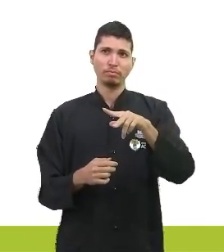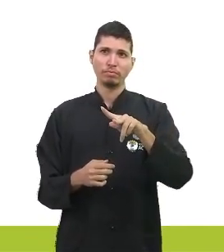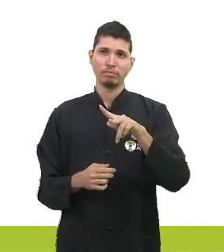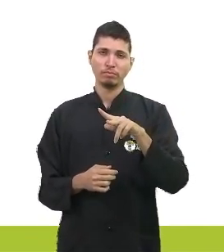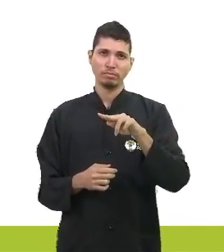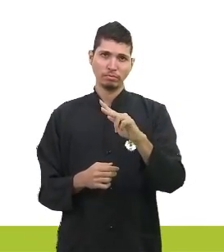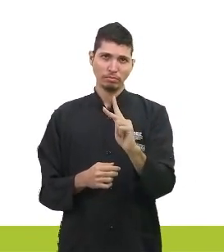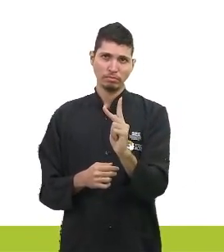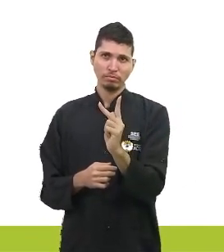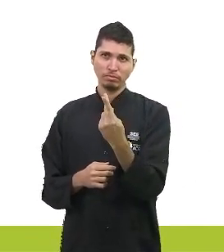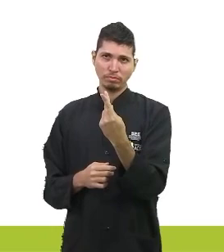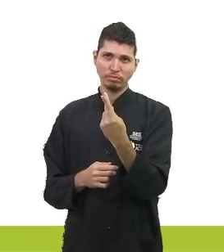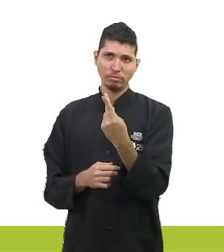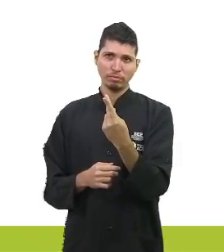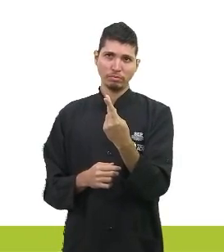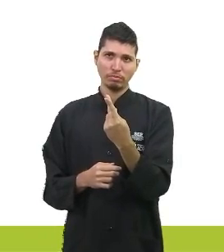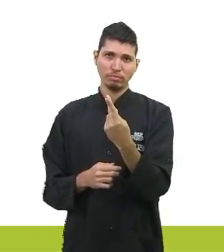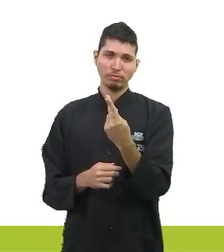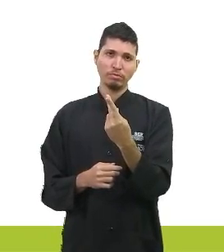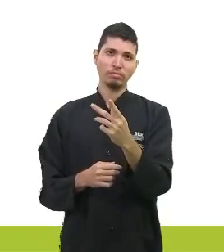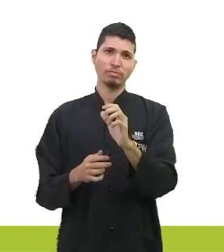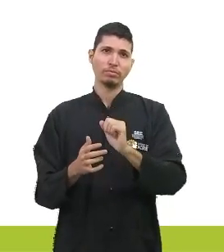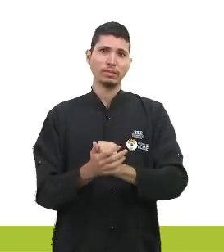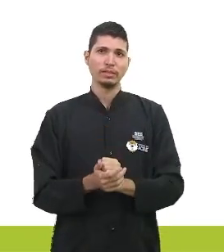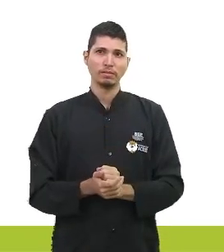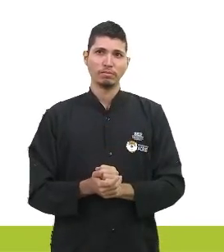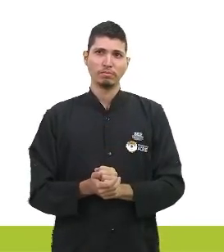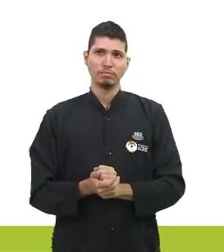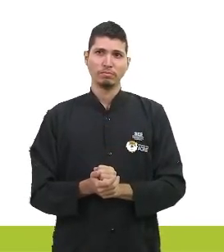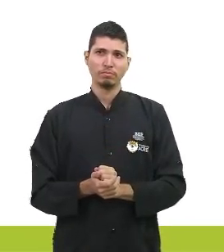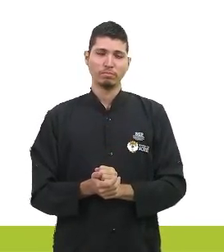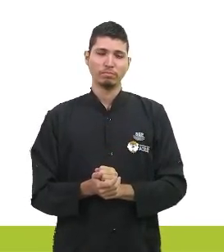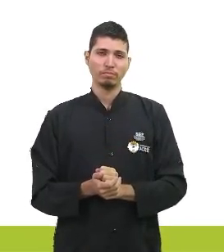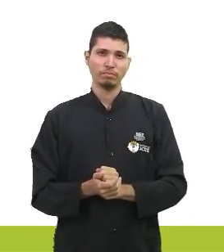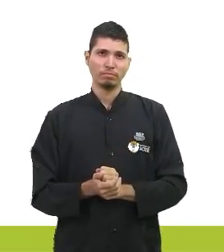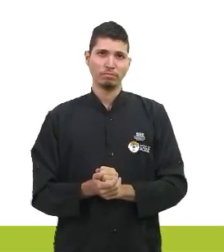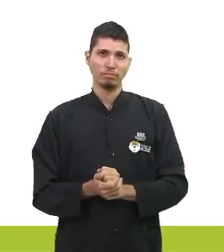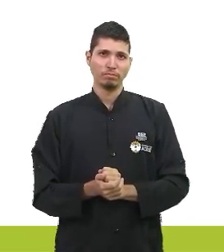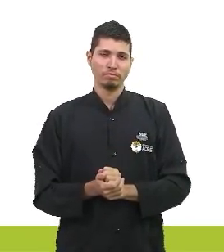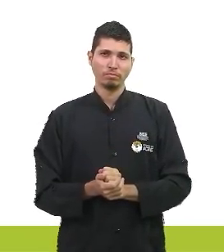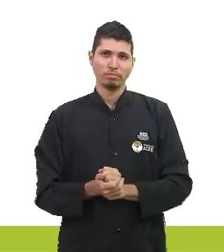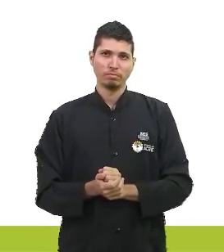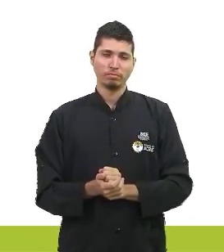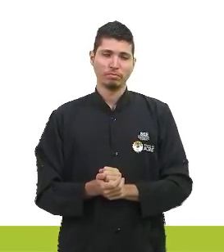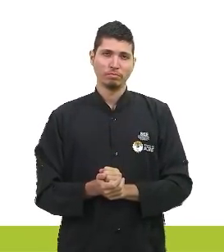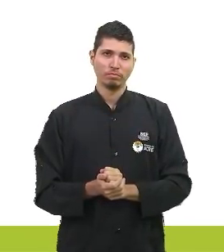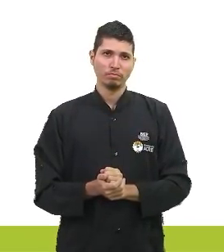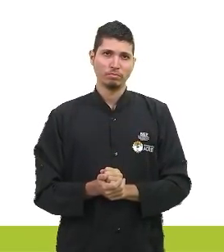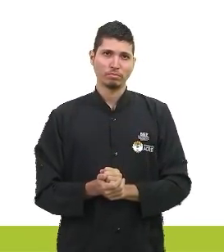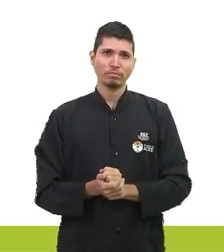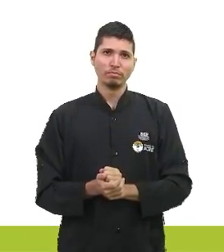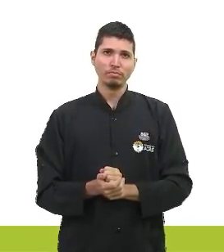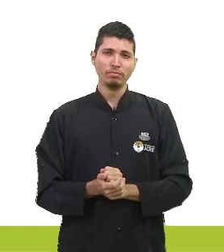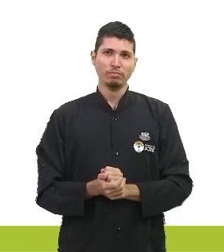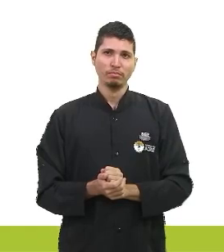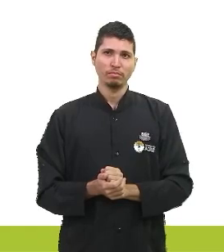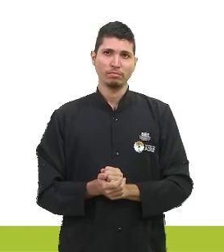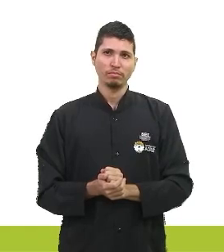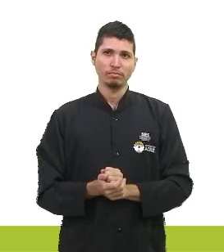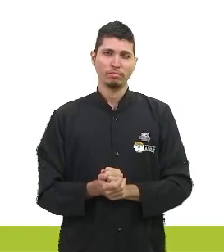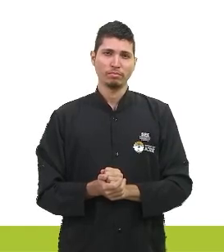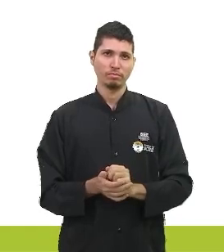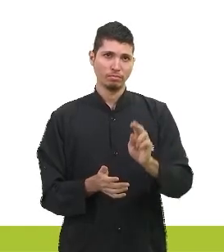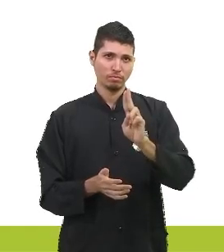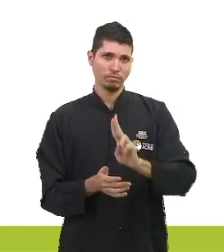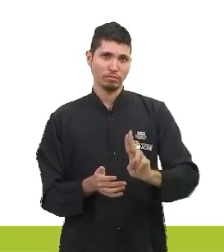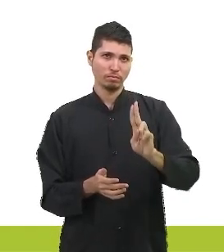hipotenusa dividido pelo cateto oposto. Por essa razão, eu vou usar essas